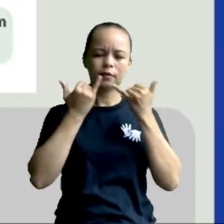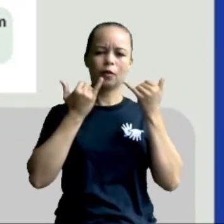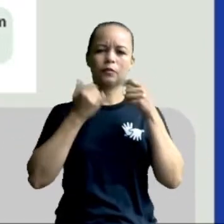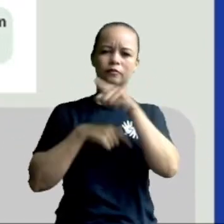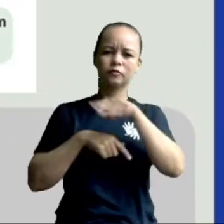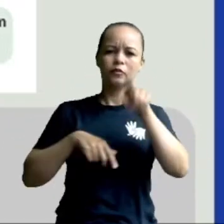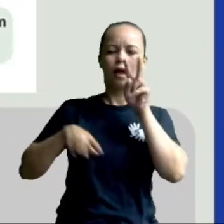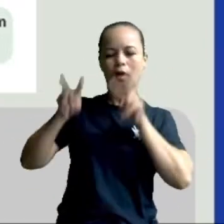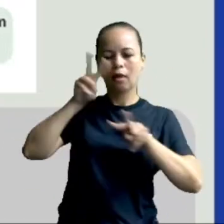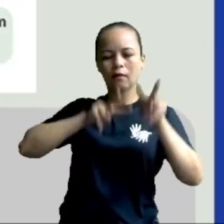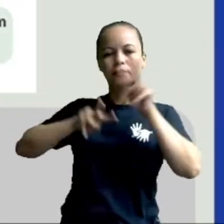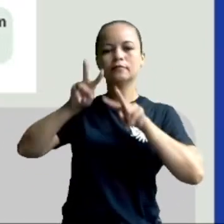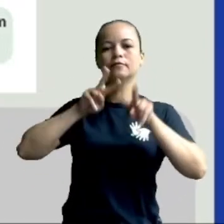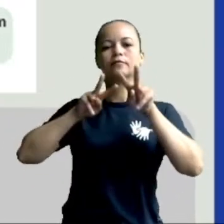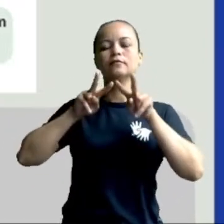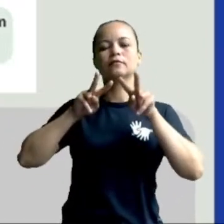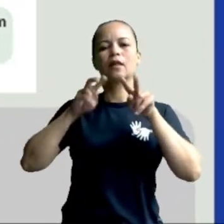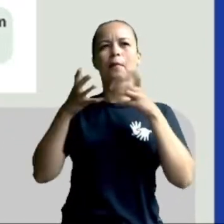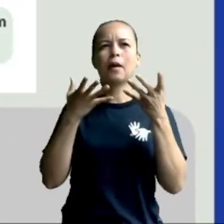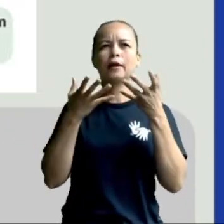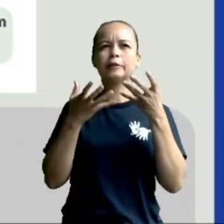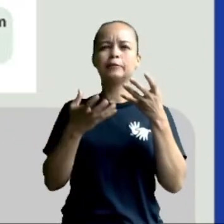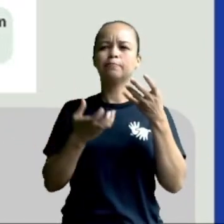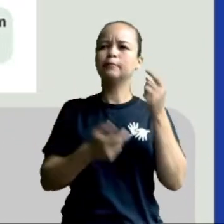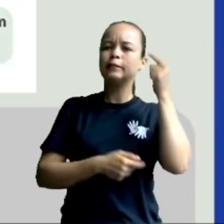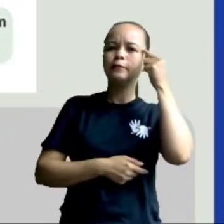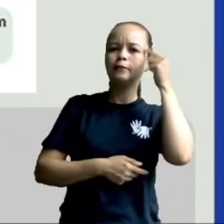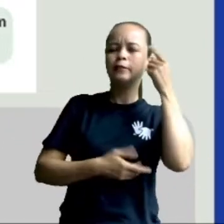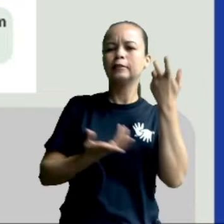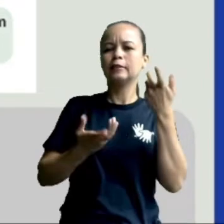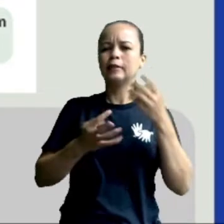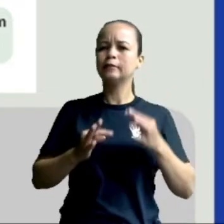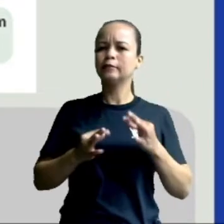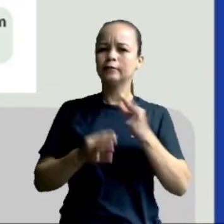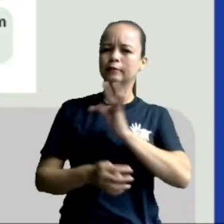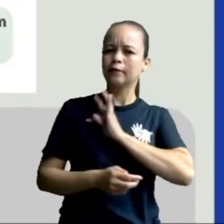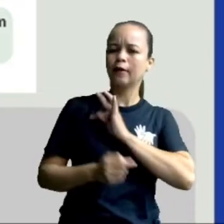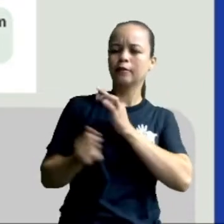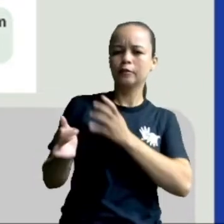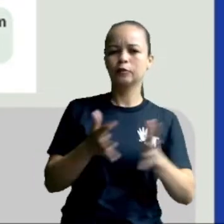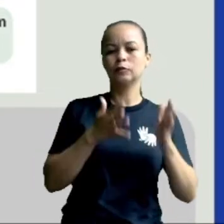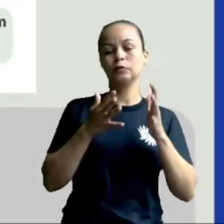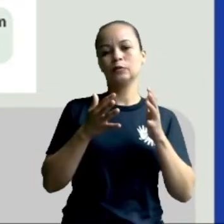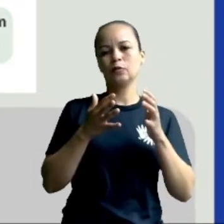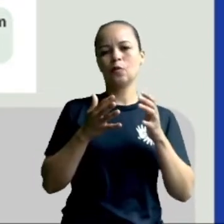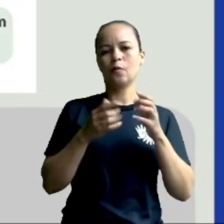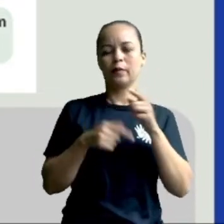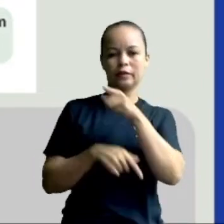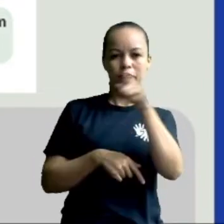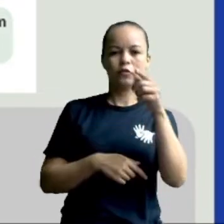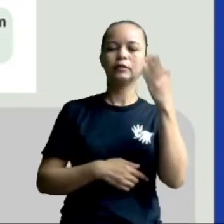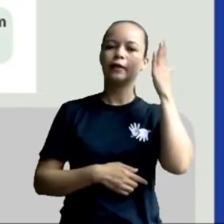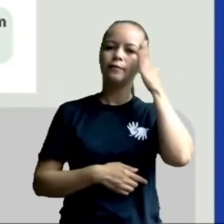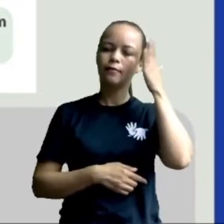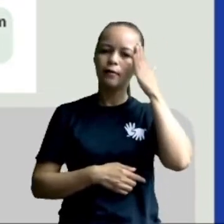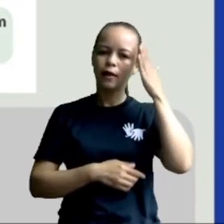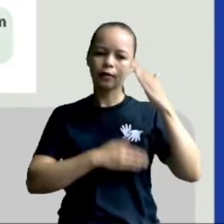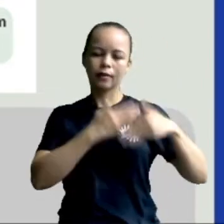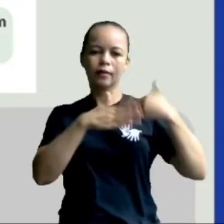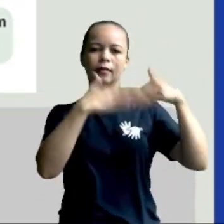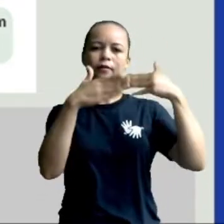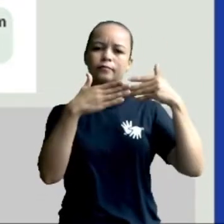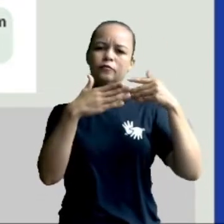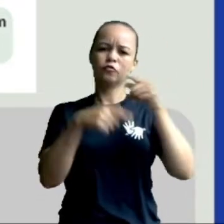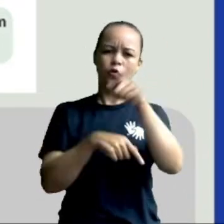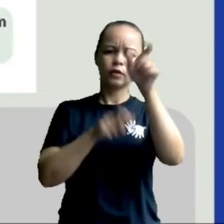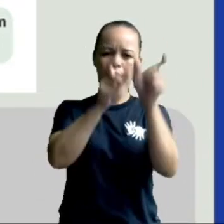olhar mais pragmático, mais técnico, mas também para fazer com que você aumente o seu repertório, para que você seja alguém,